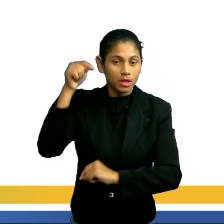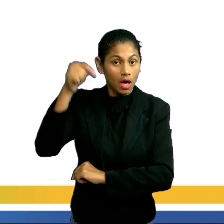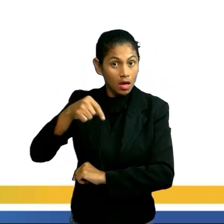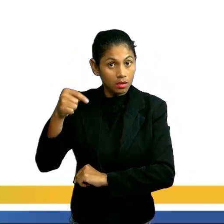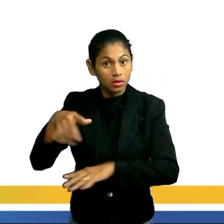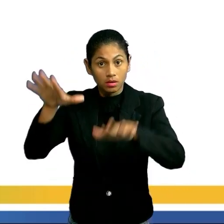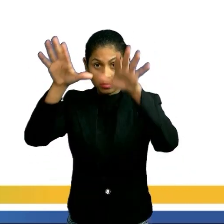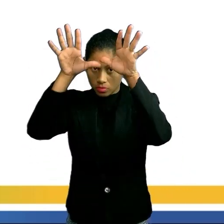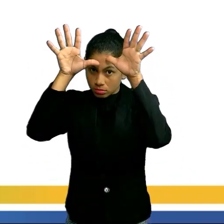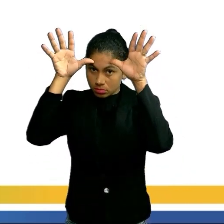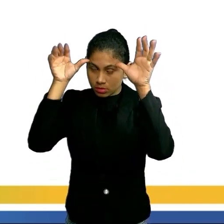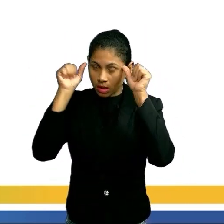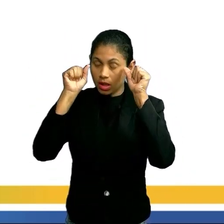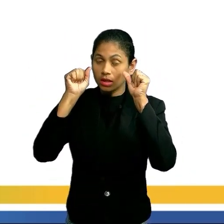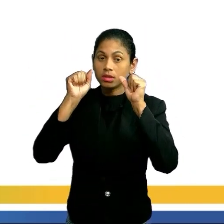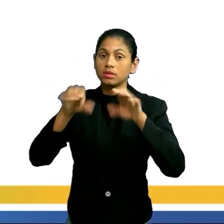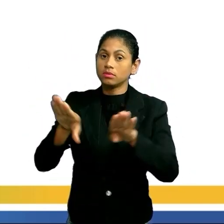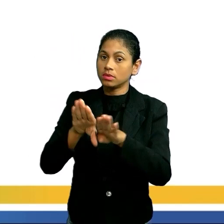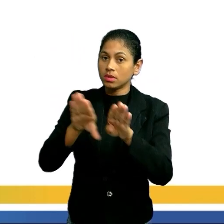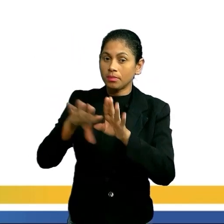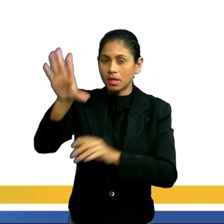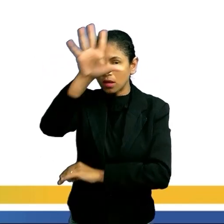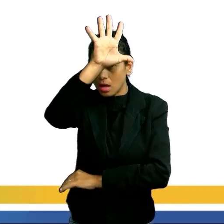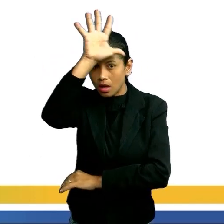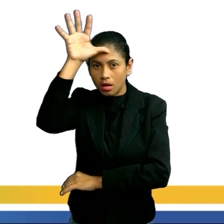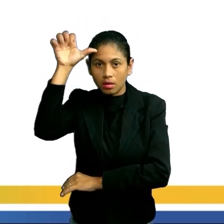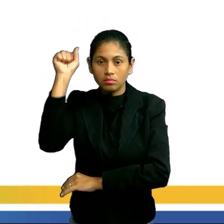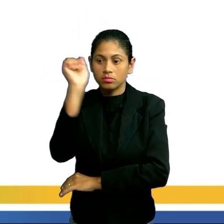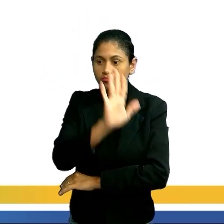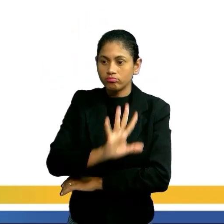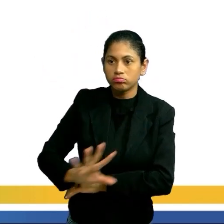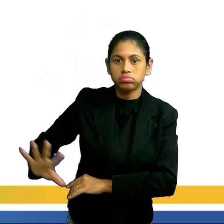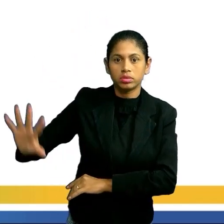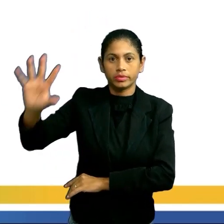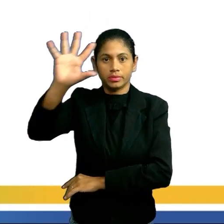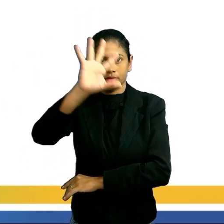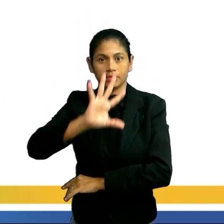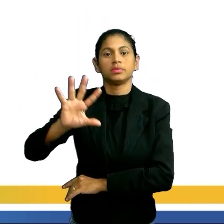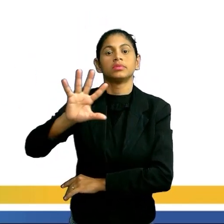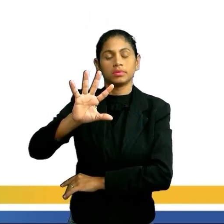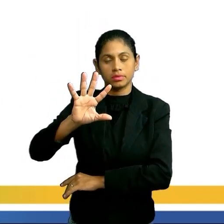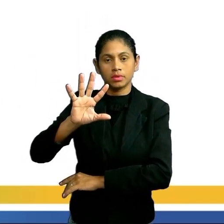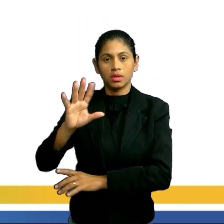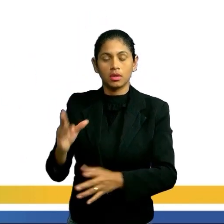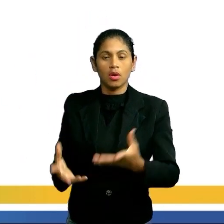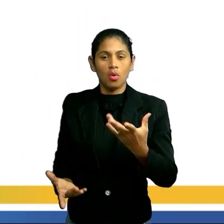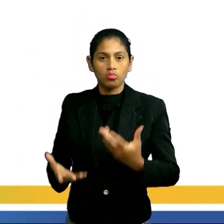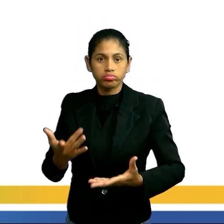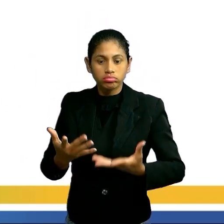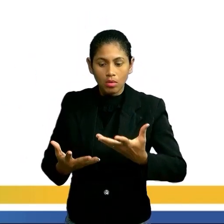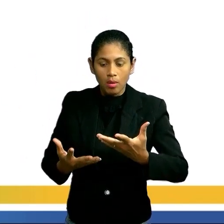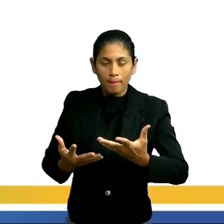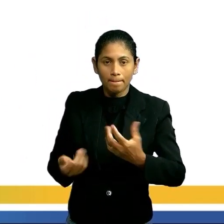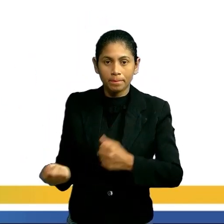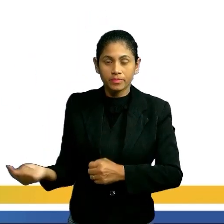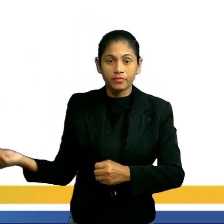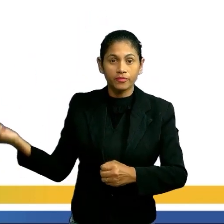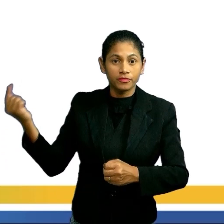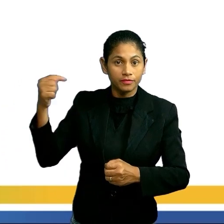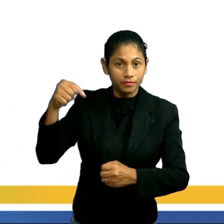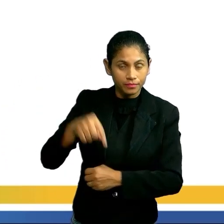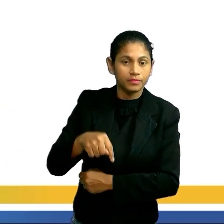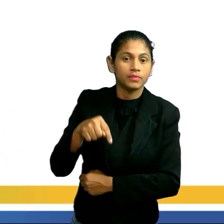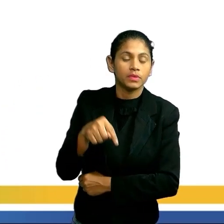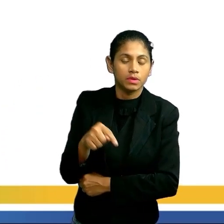e da Amazônia como um todo. Essa era a ideia do Dutra, né, fomentar, né, a vinda de nordestinos